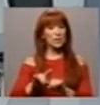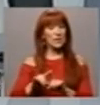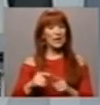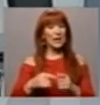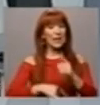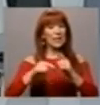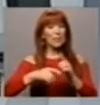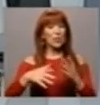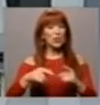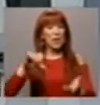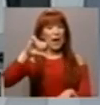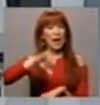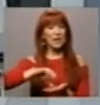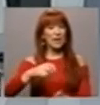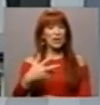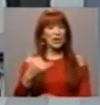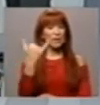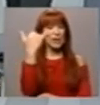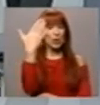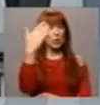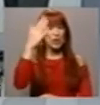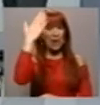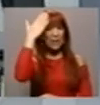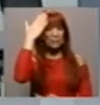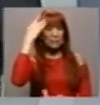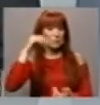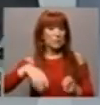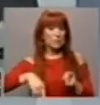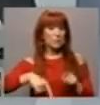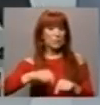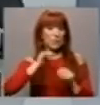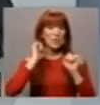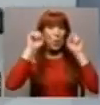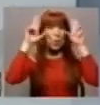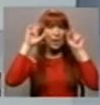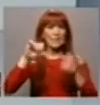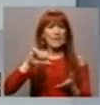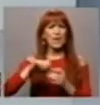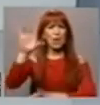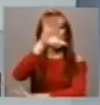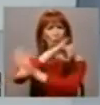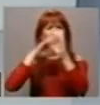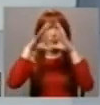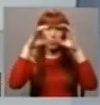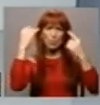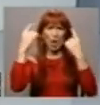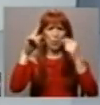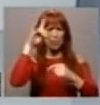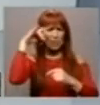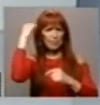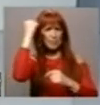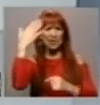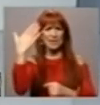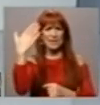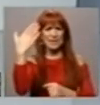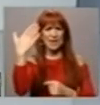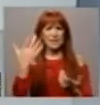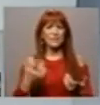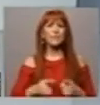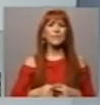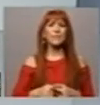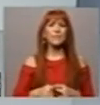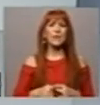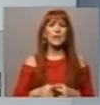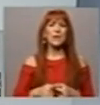Temperatura para Atenas, 21 graus de máxima prevista para hoje, um céu limpo. Para o centro da Europa, alguma nebulosidade em Berlim, com 17 graus. Na